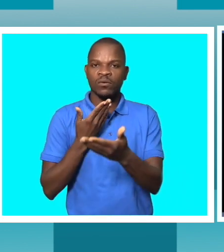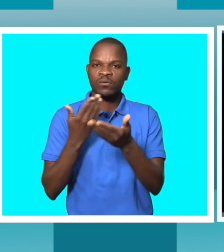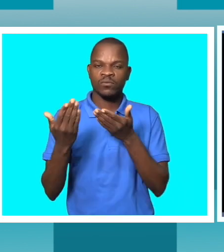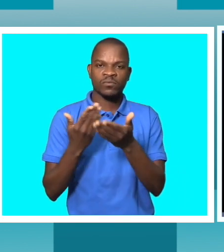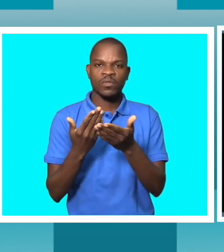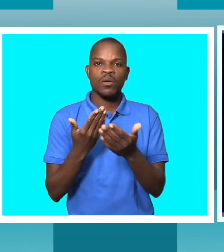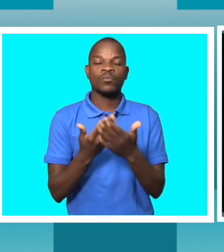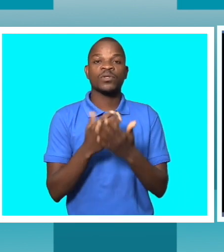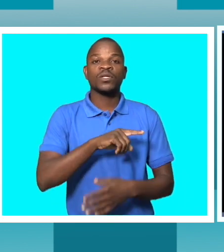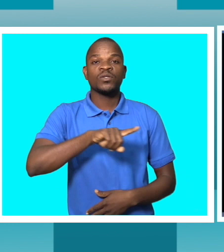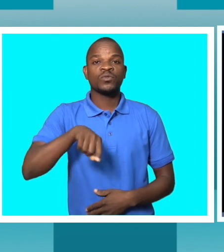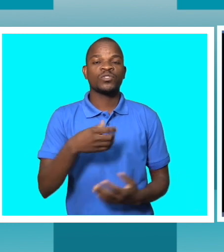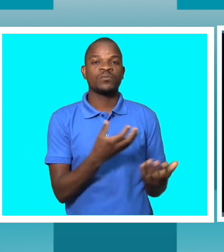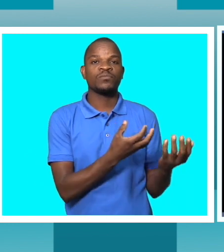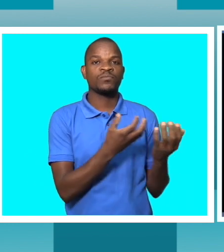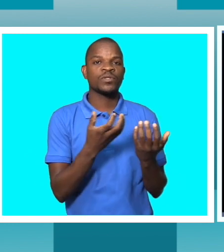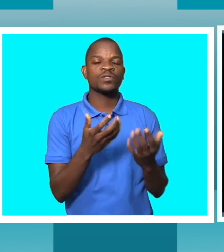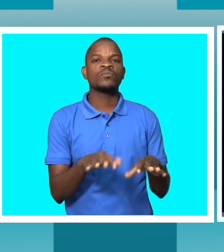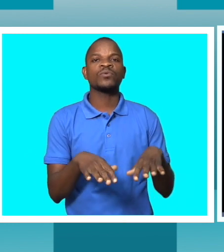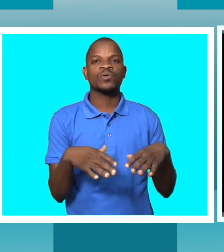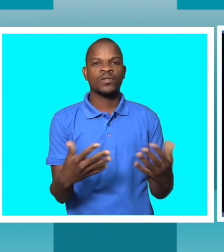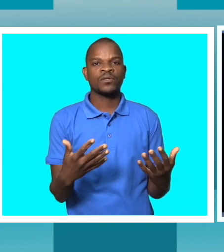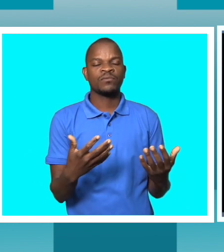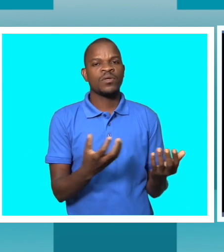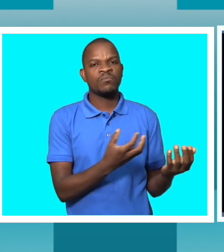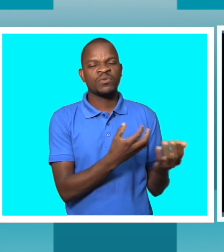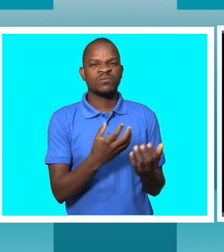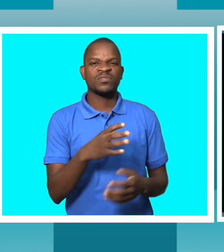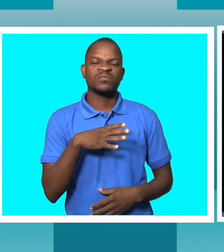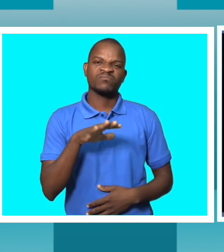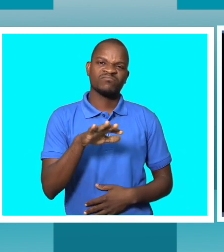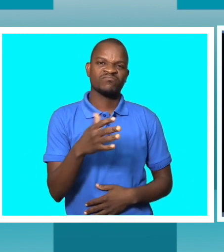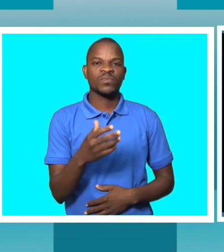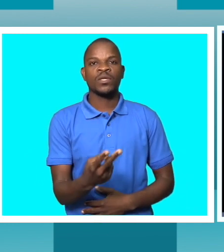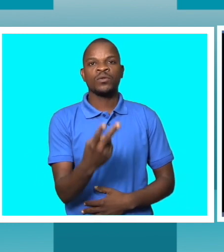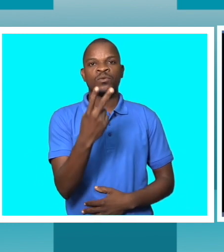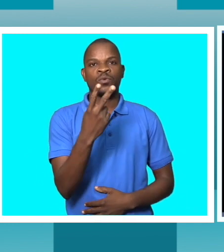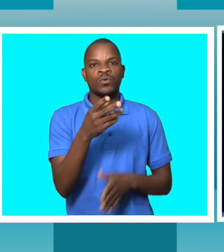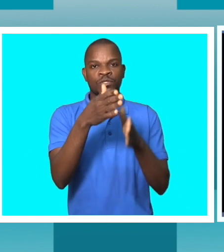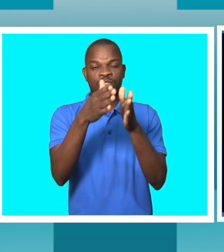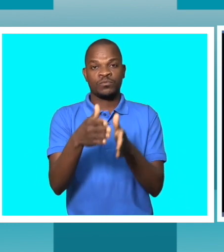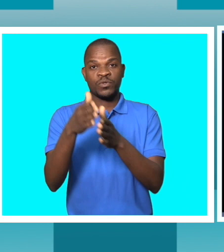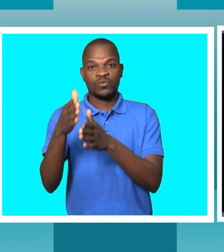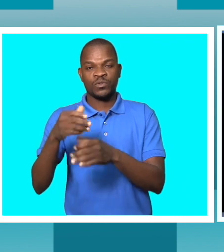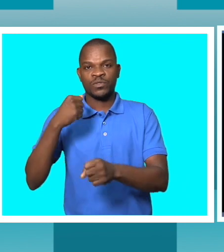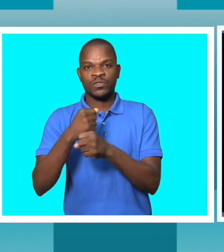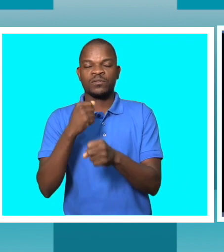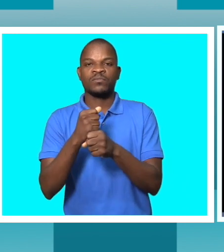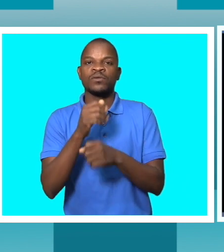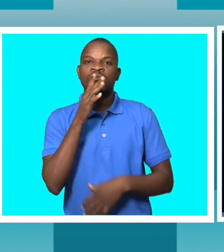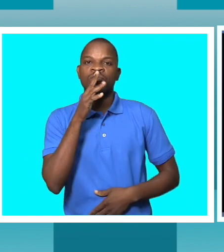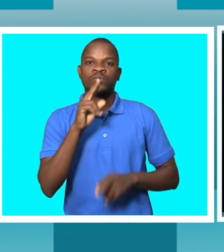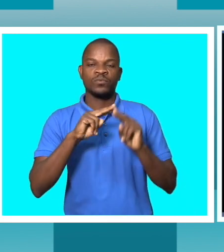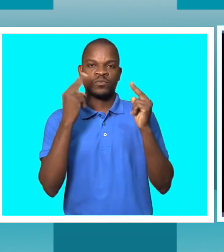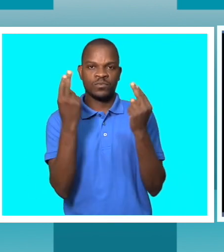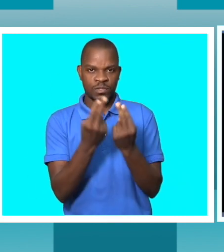articulação de vida. Porque nós precisamos, na verdade, de ter pelo menos dois, numa primeira fase, dois técnicos